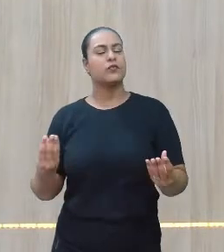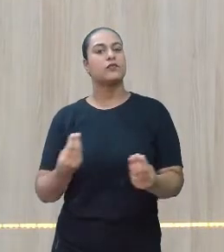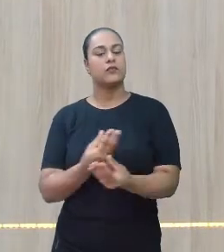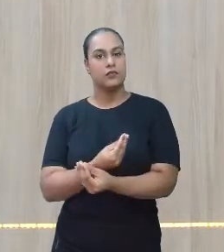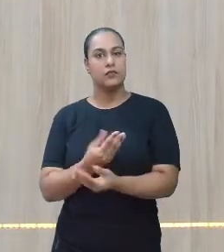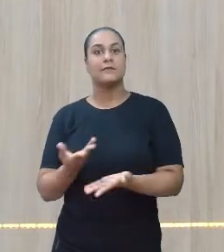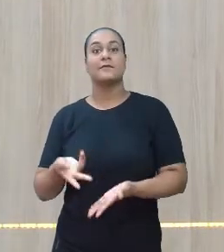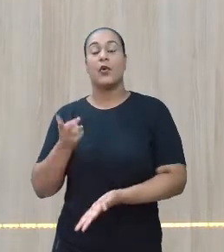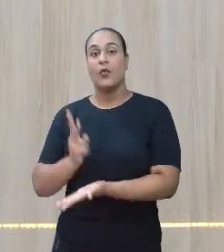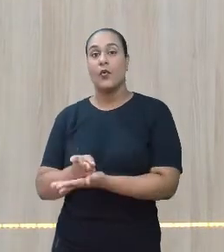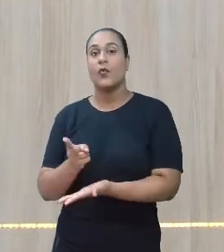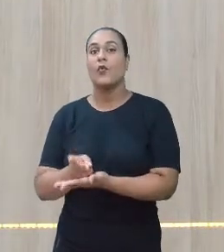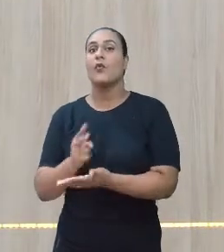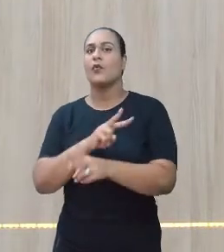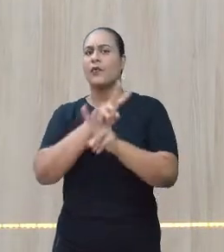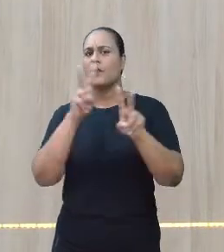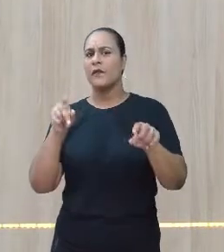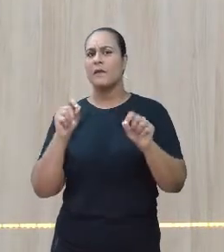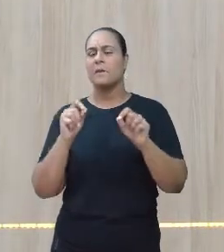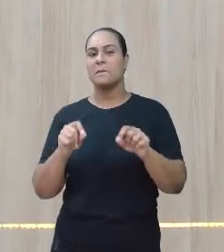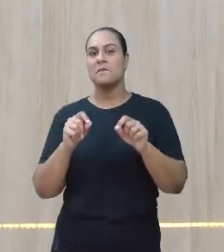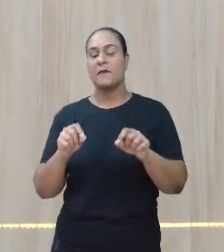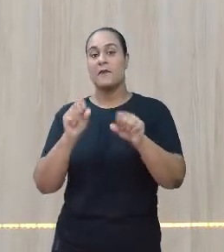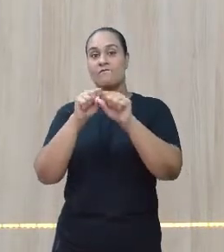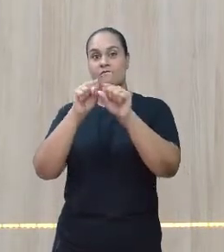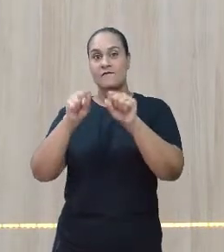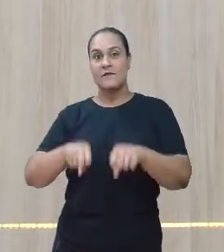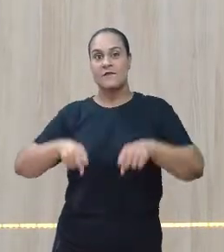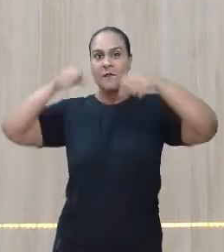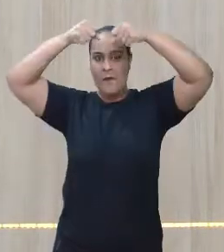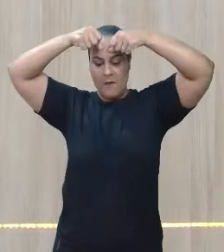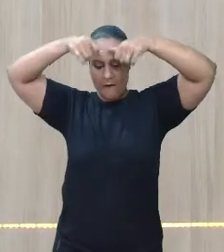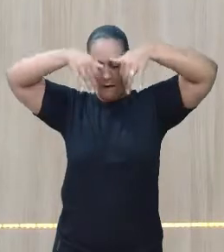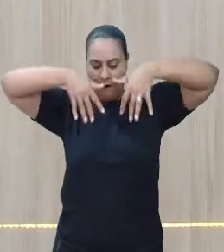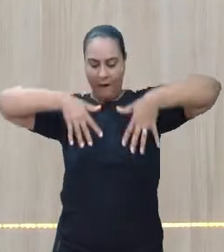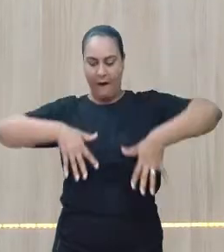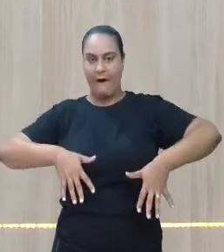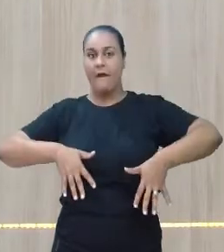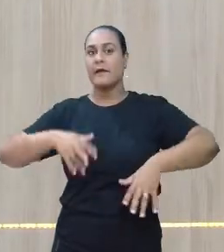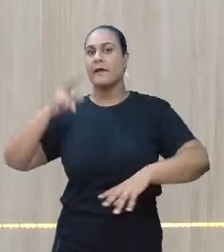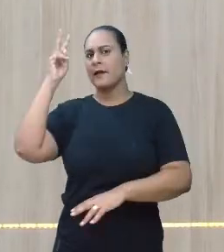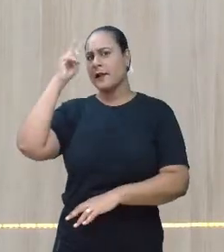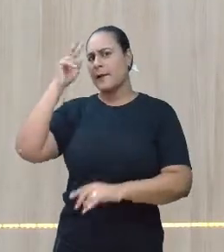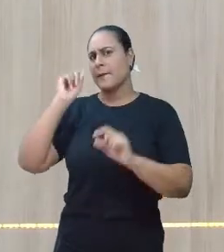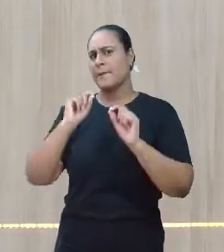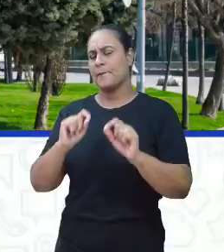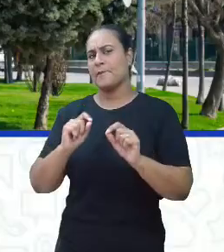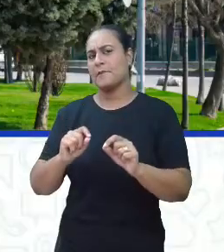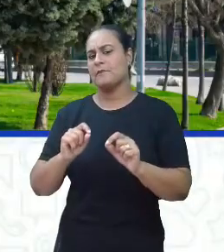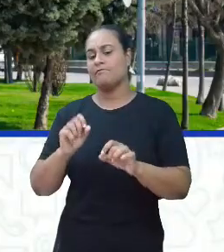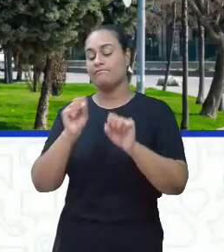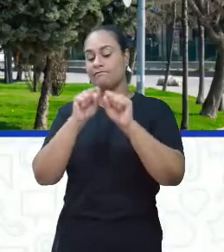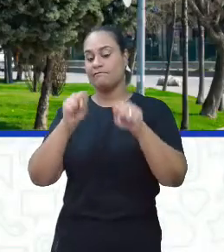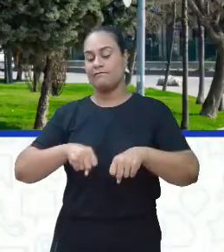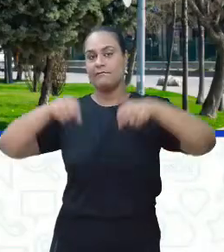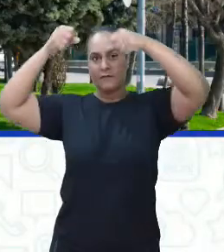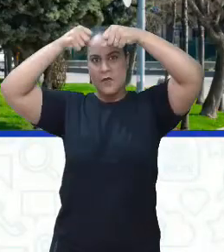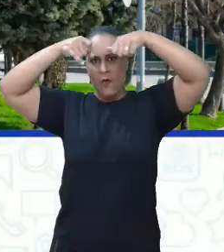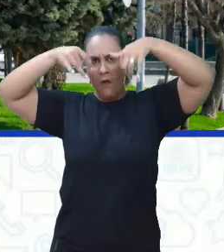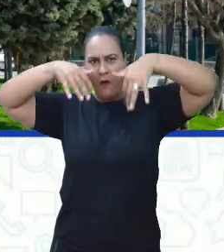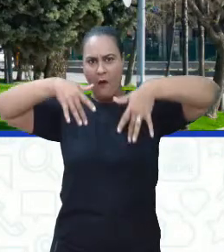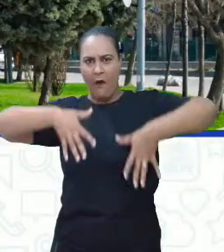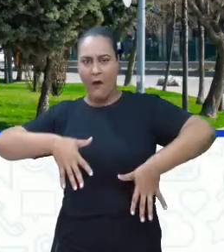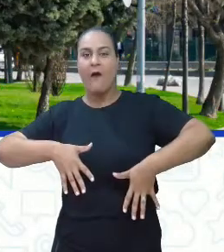sistema nervoso, né? E hoje, em relação ao sistema nervoso, precisamos relembrar que o sistema nervoso, ele integra e coordena